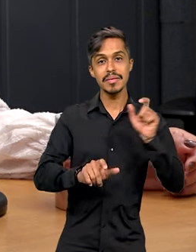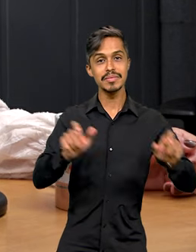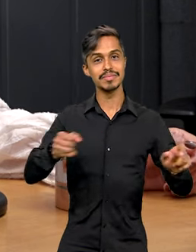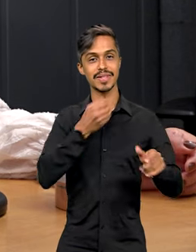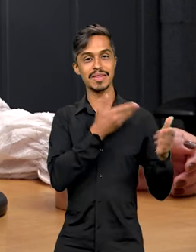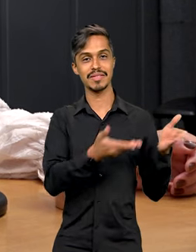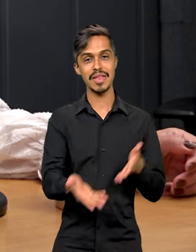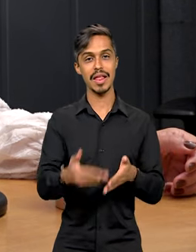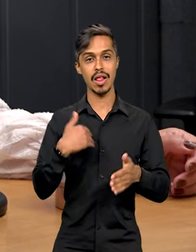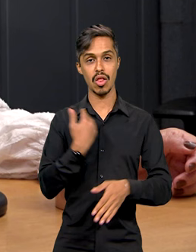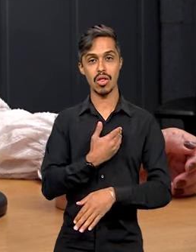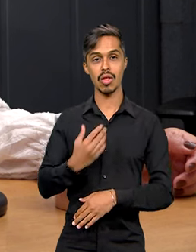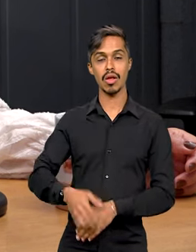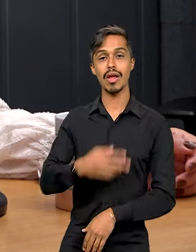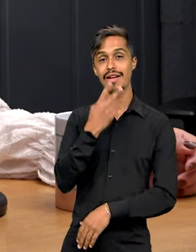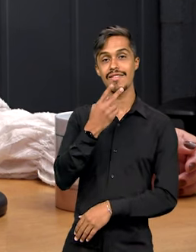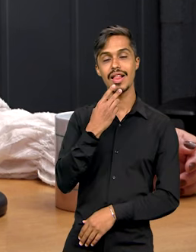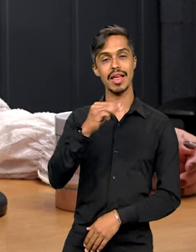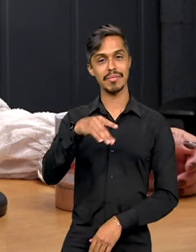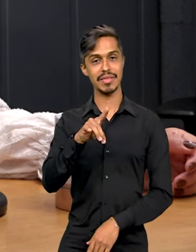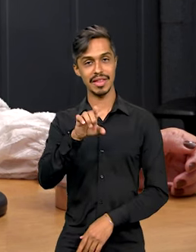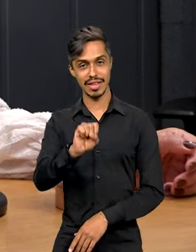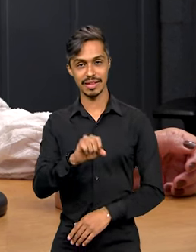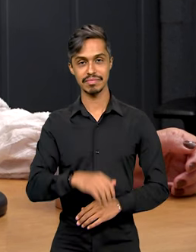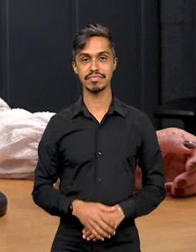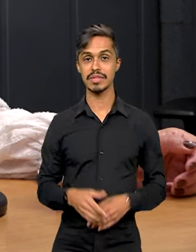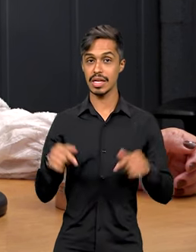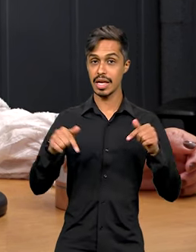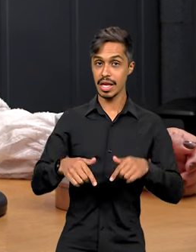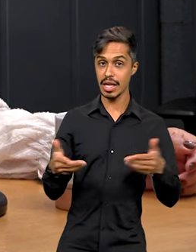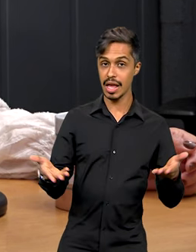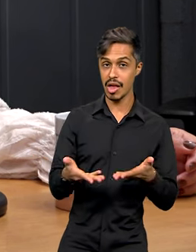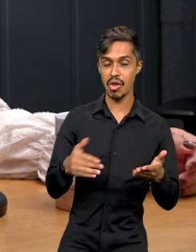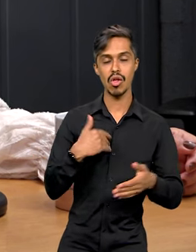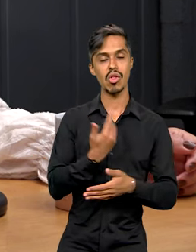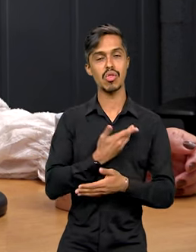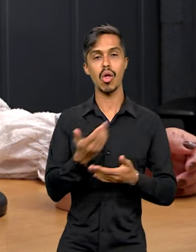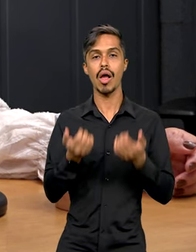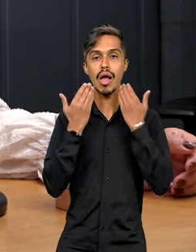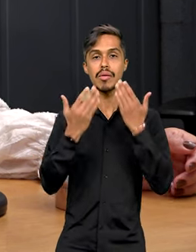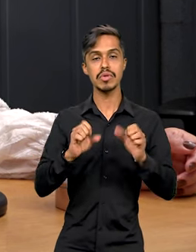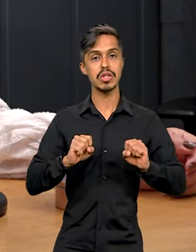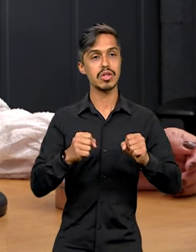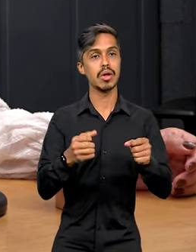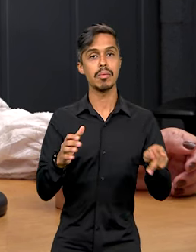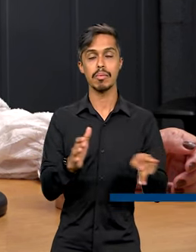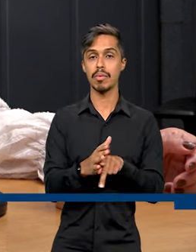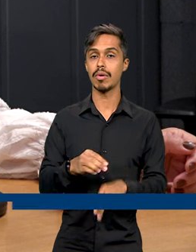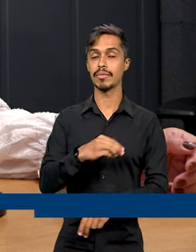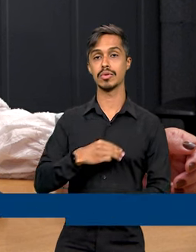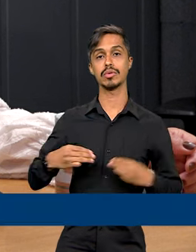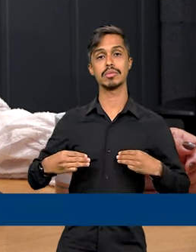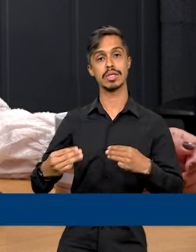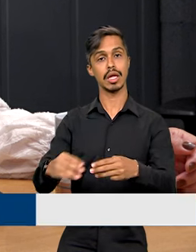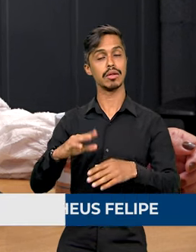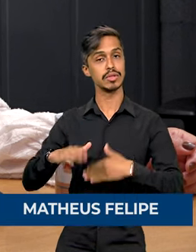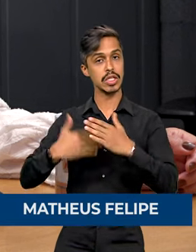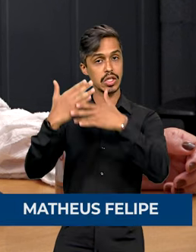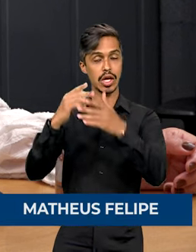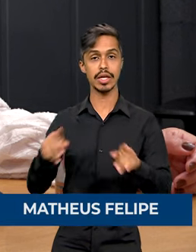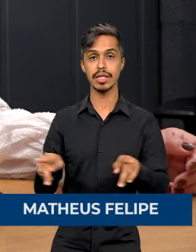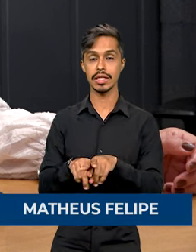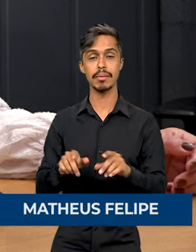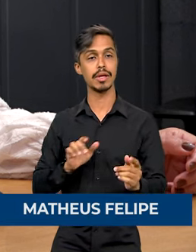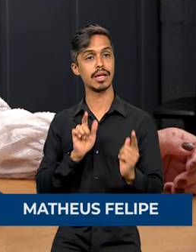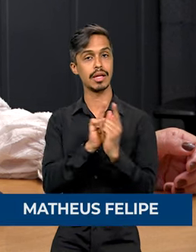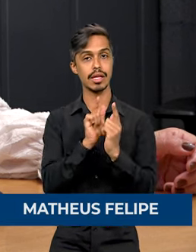sejam bem-vindas e bem-vindos ao falem DS este mesa Cash apresenta as ações e programas do Ministério do Desenvolvimento